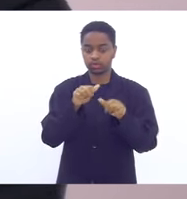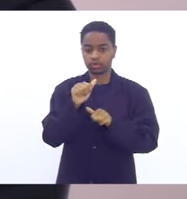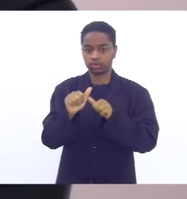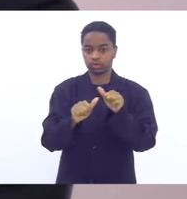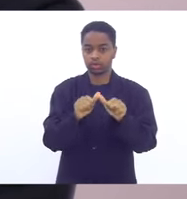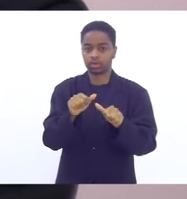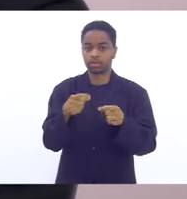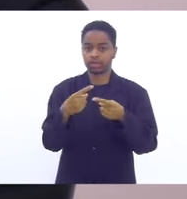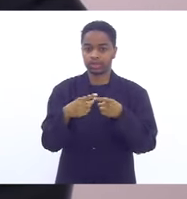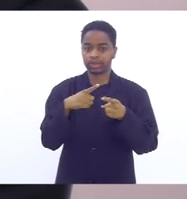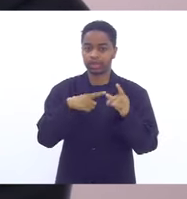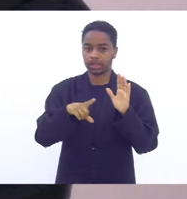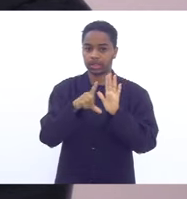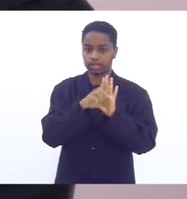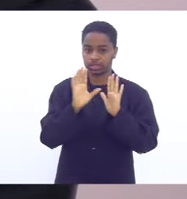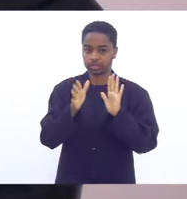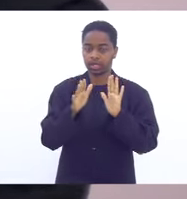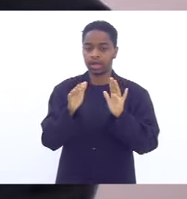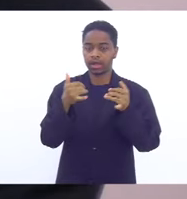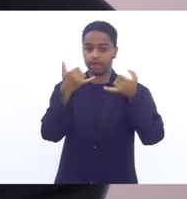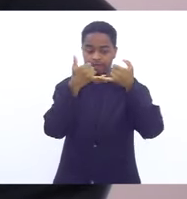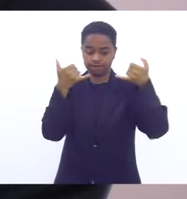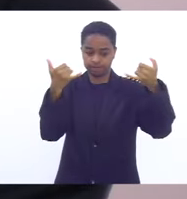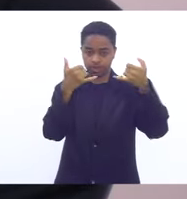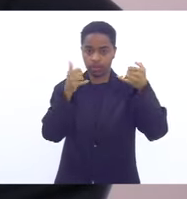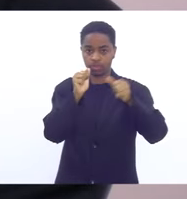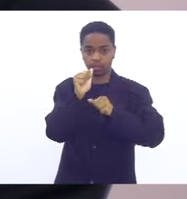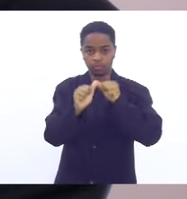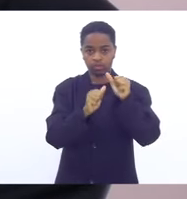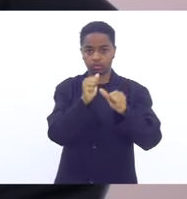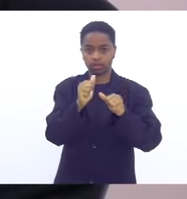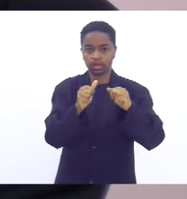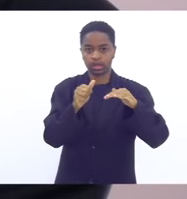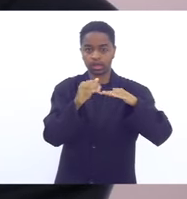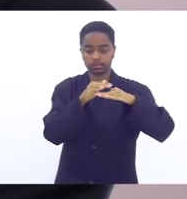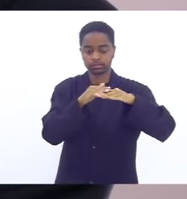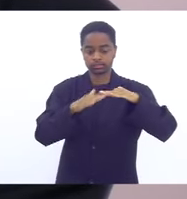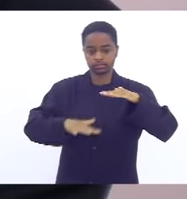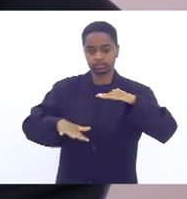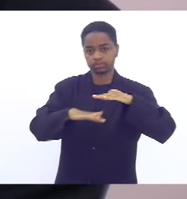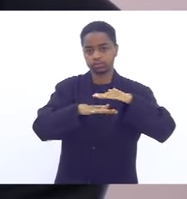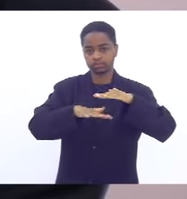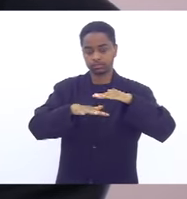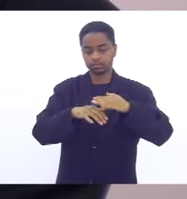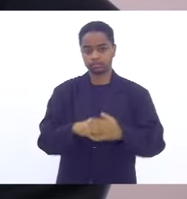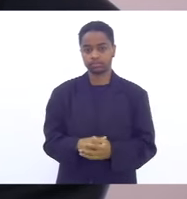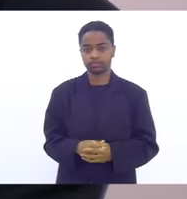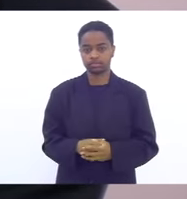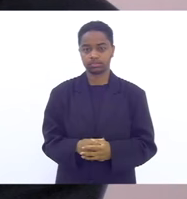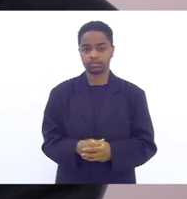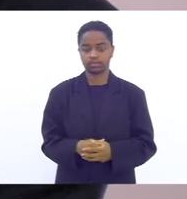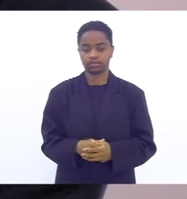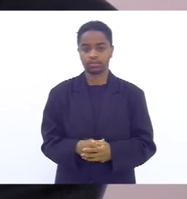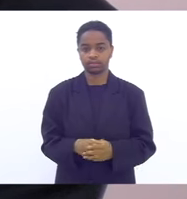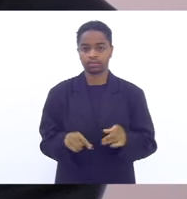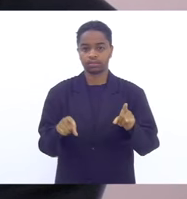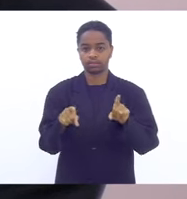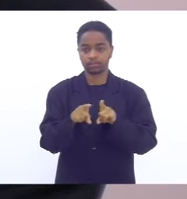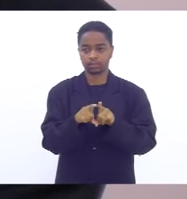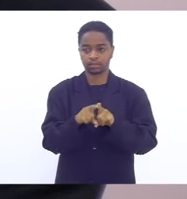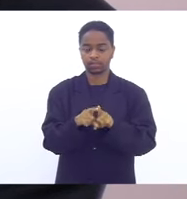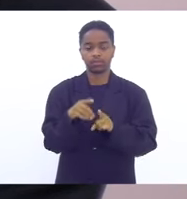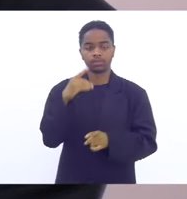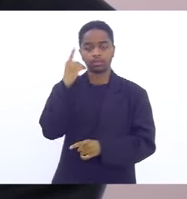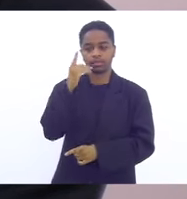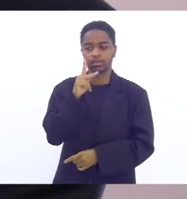estaduais e municipais, da via aérea dos cabos de energia. E há encaminhamento do deputado